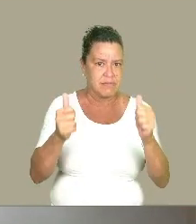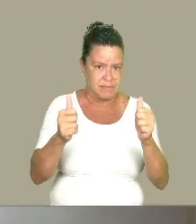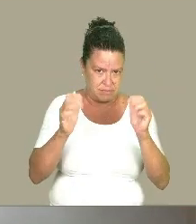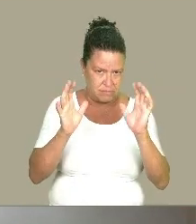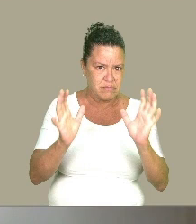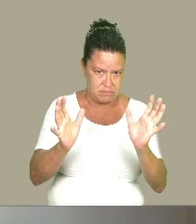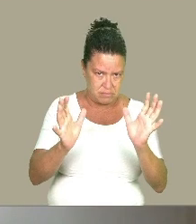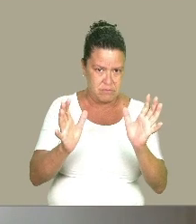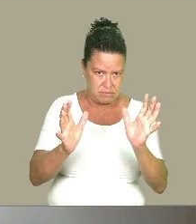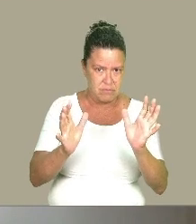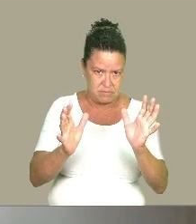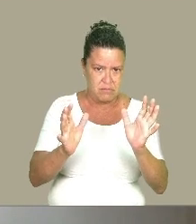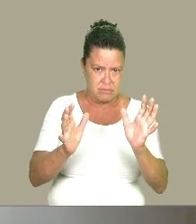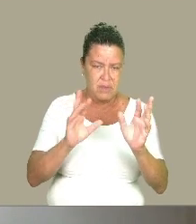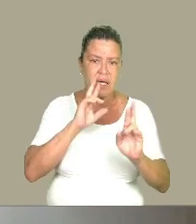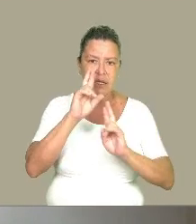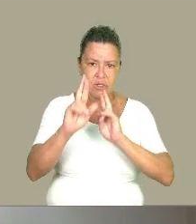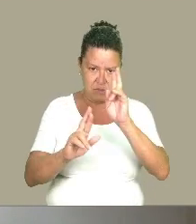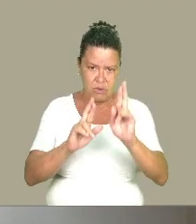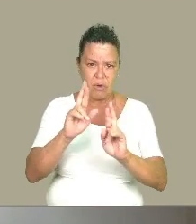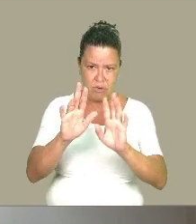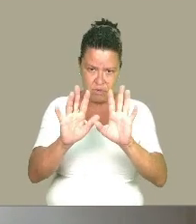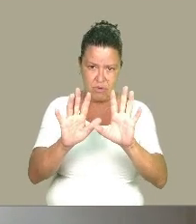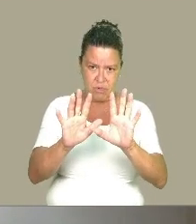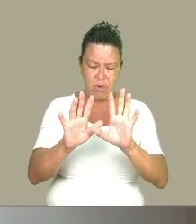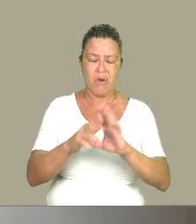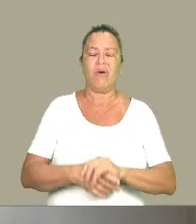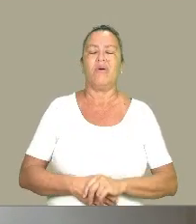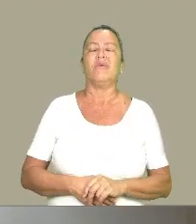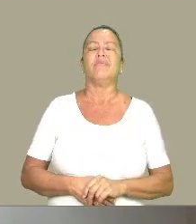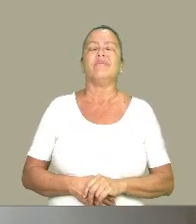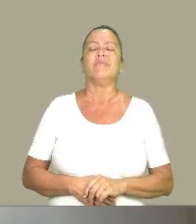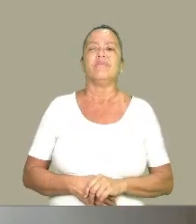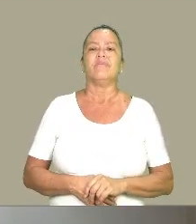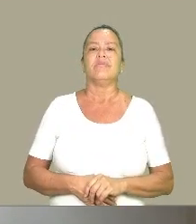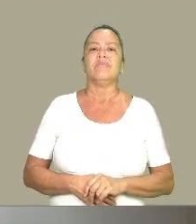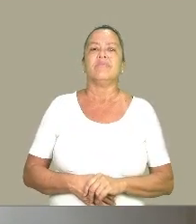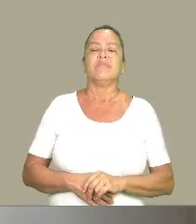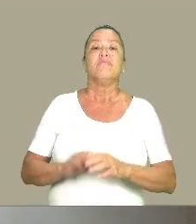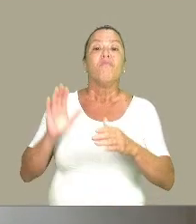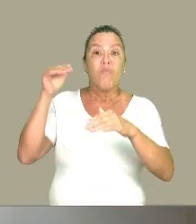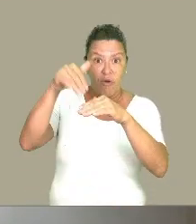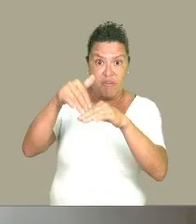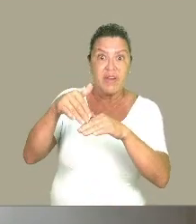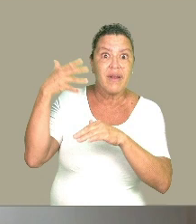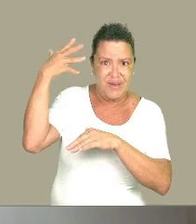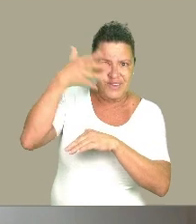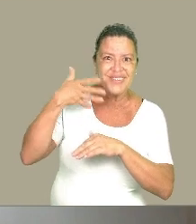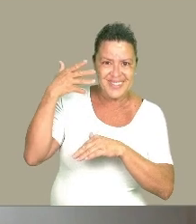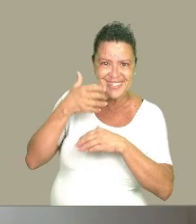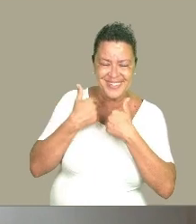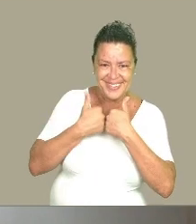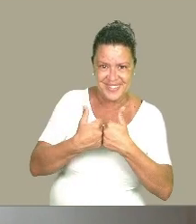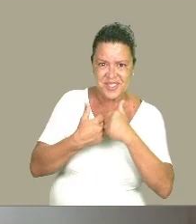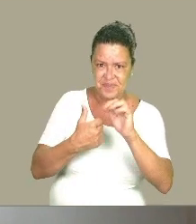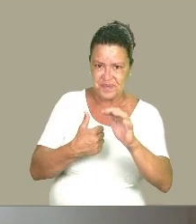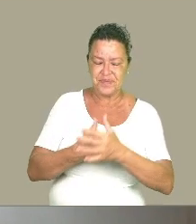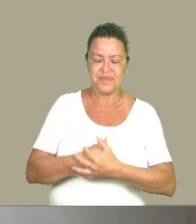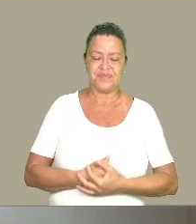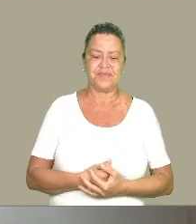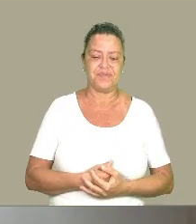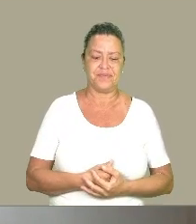pouco dessa resposta, né, mais para o final da nossa palestra. Muito